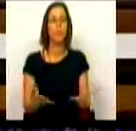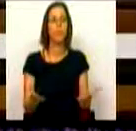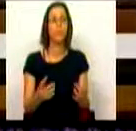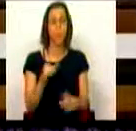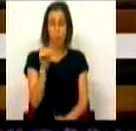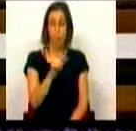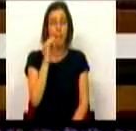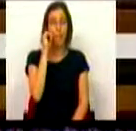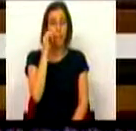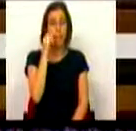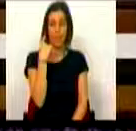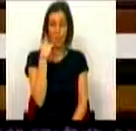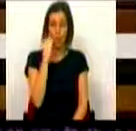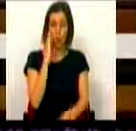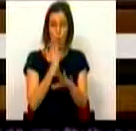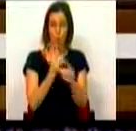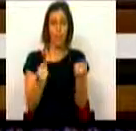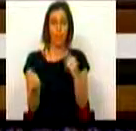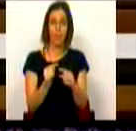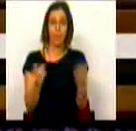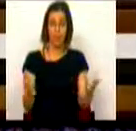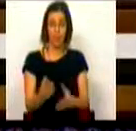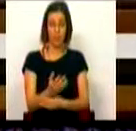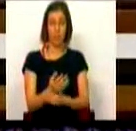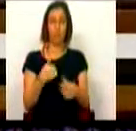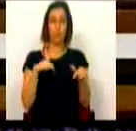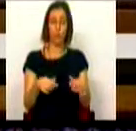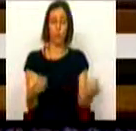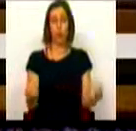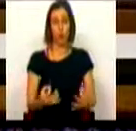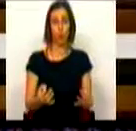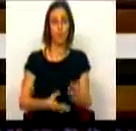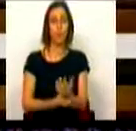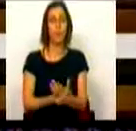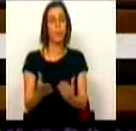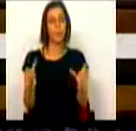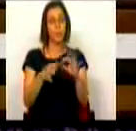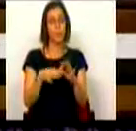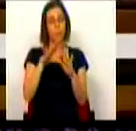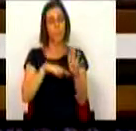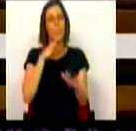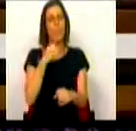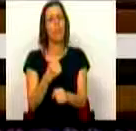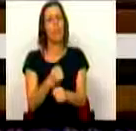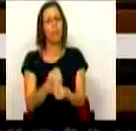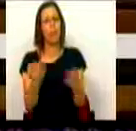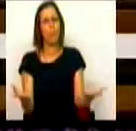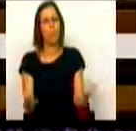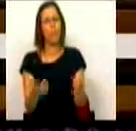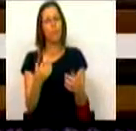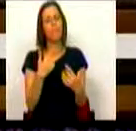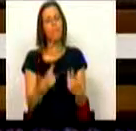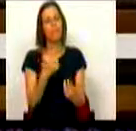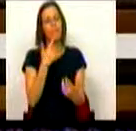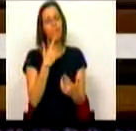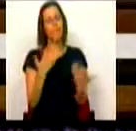menos de um mês decorrido sobre o último debate que aqui tivemos sobre precariedade laboral, entendeu agora